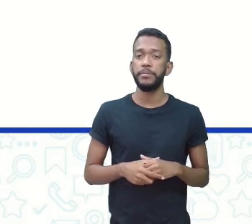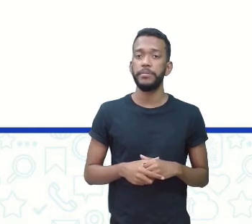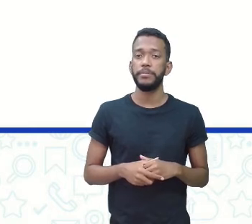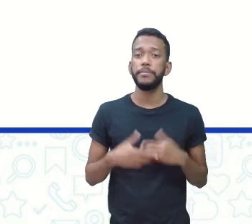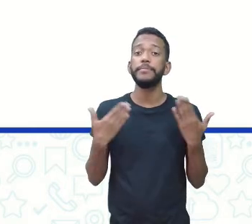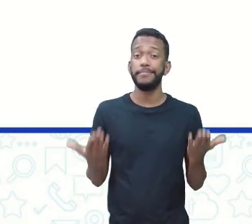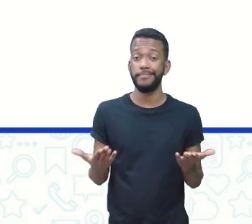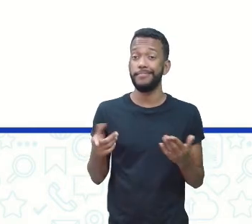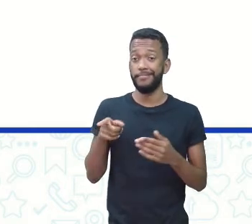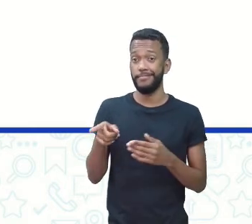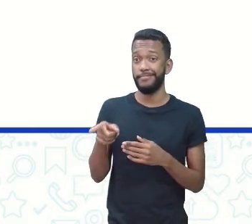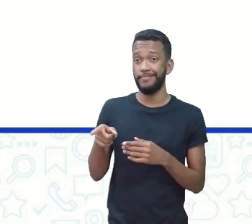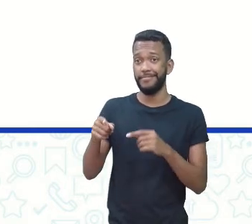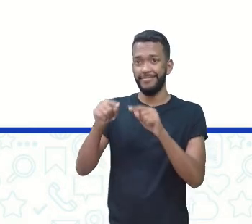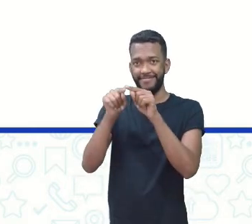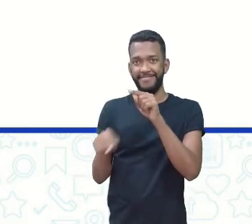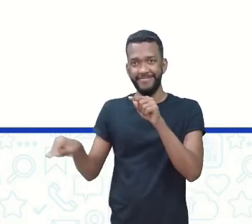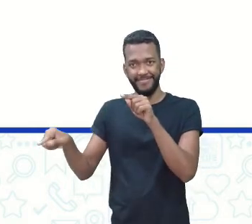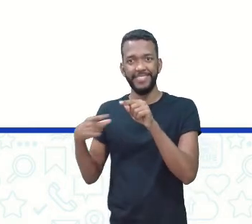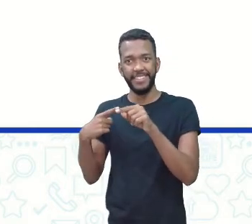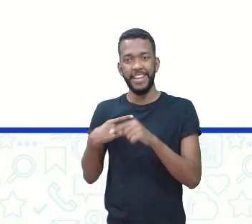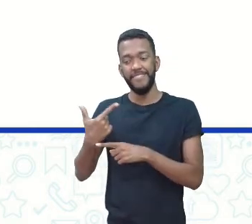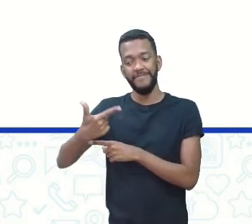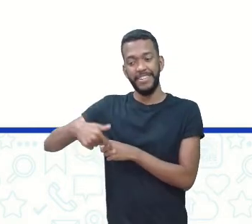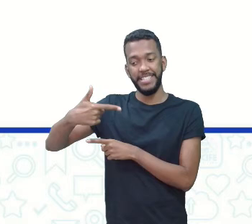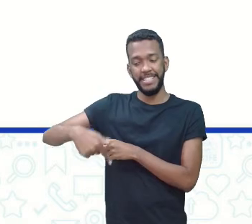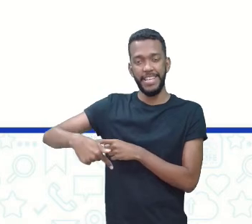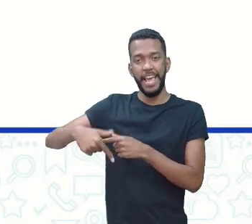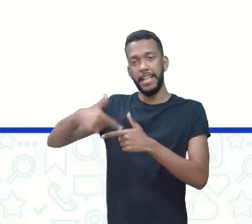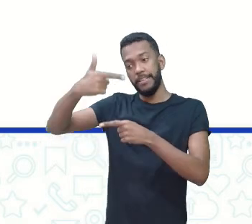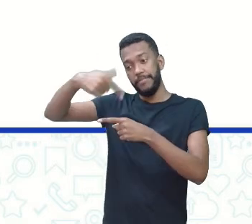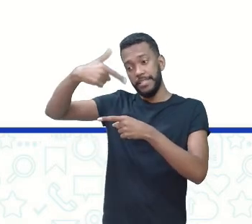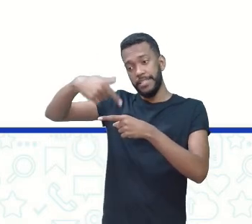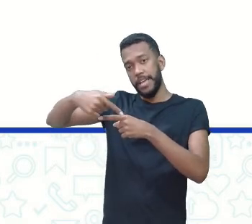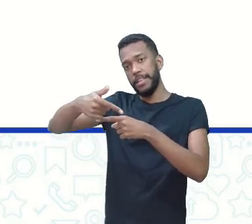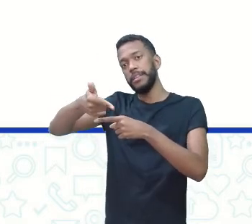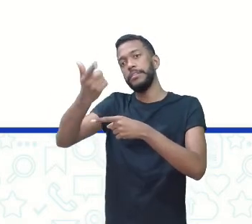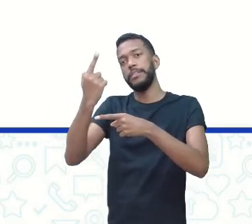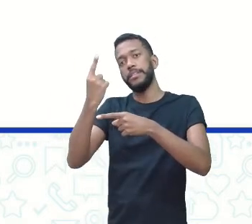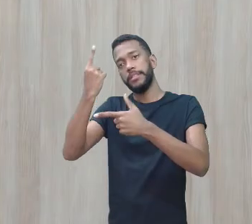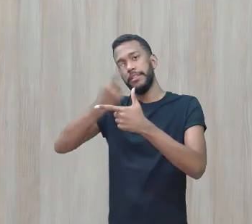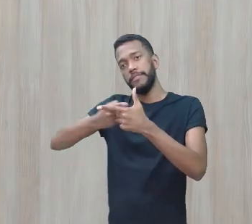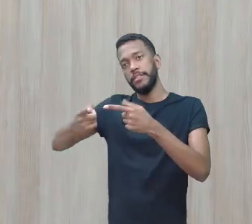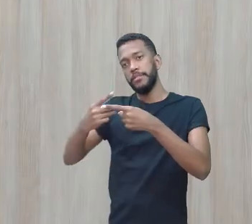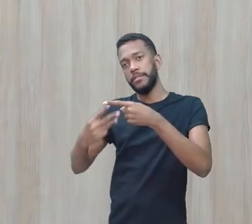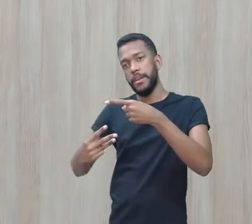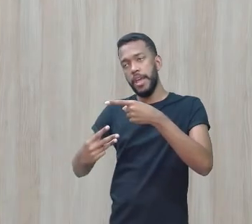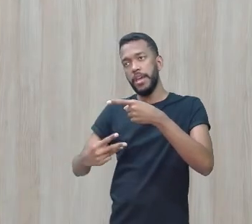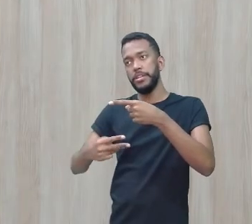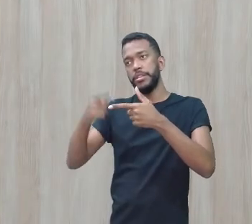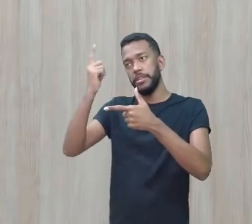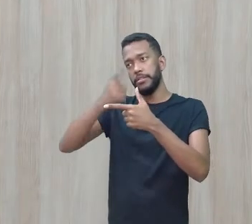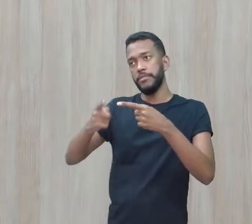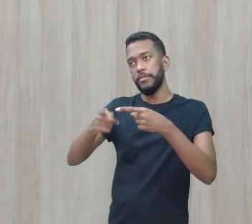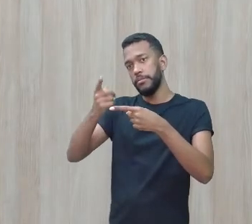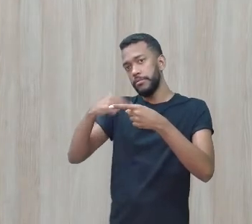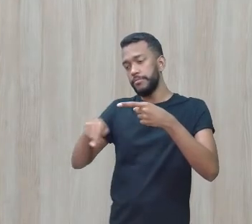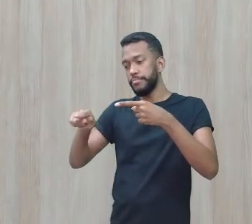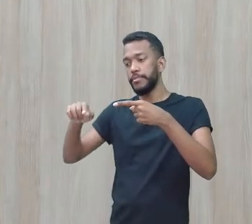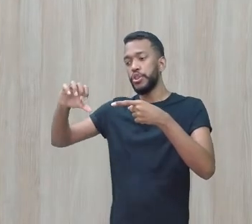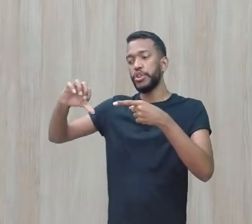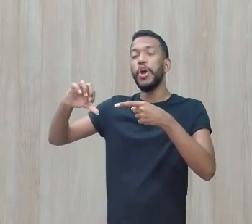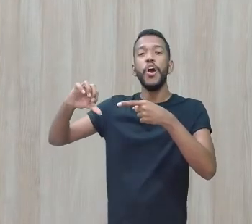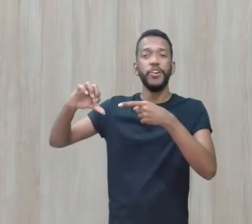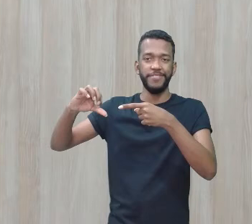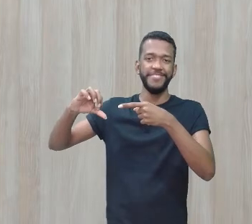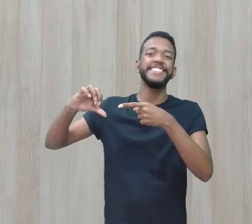Nessa noção, a gente tinha no total de 27 balinhas para dividir para 3 amigas, né? E quando essa divisão foi feita, a gente achou 9